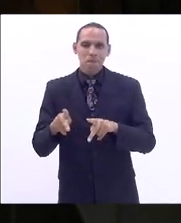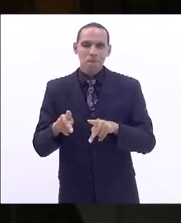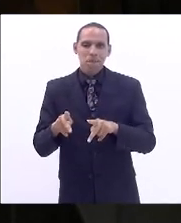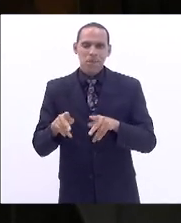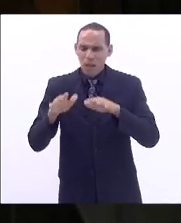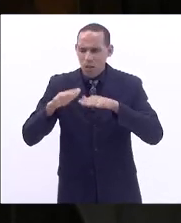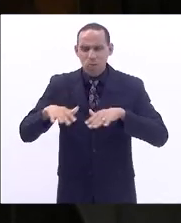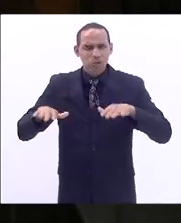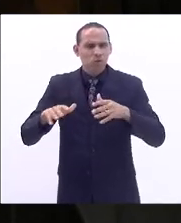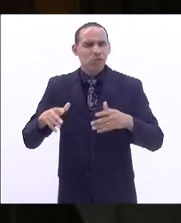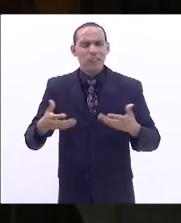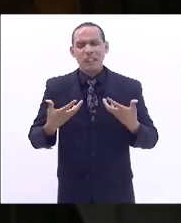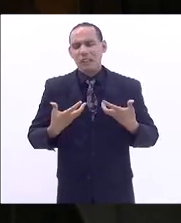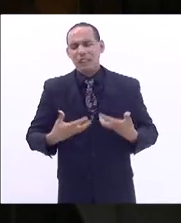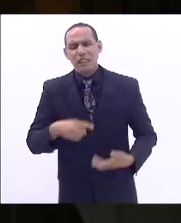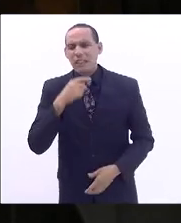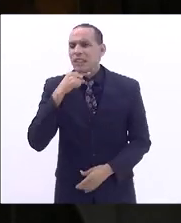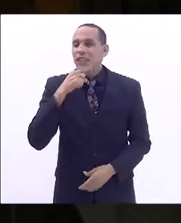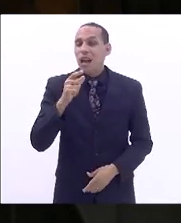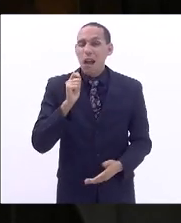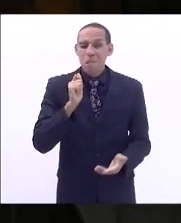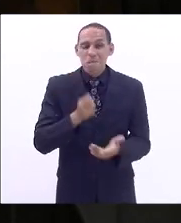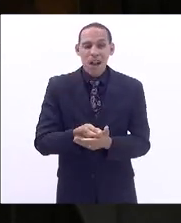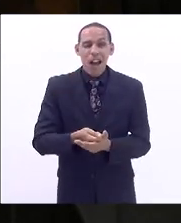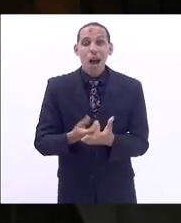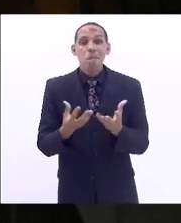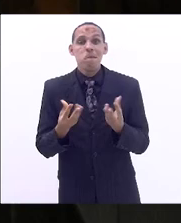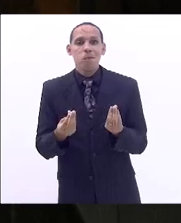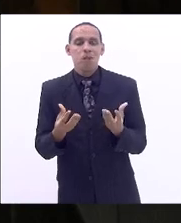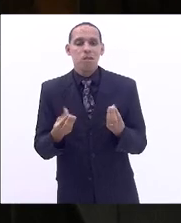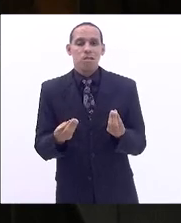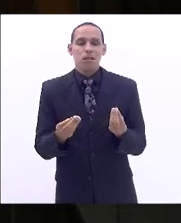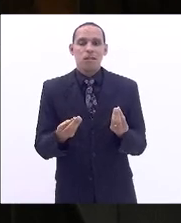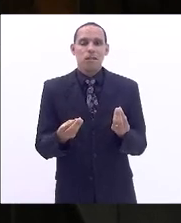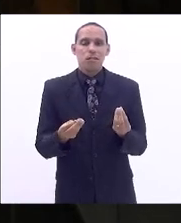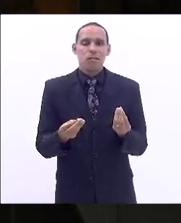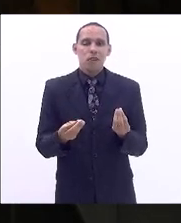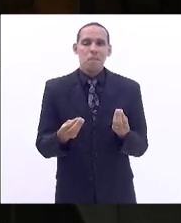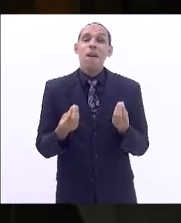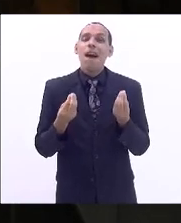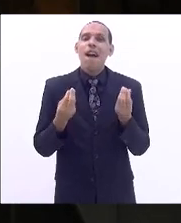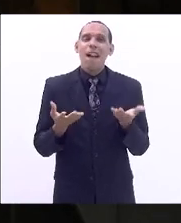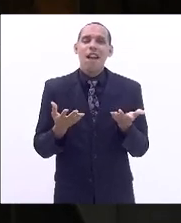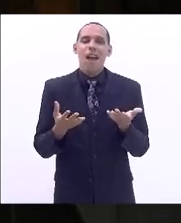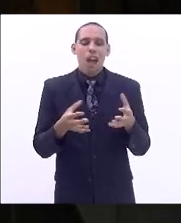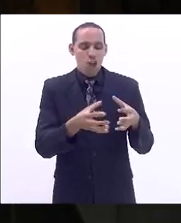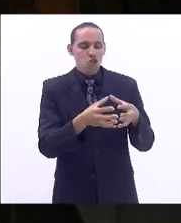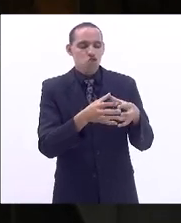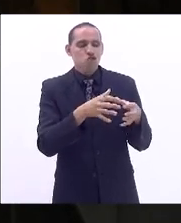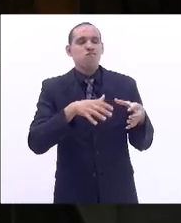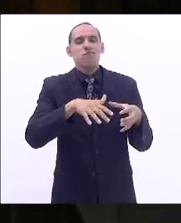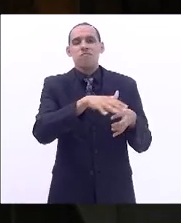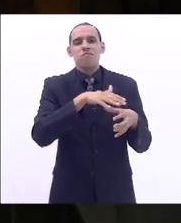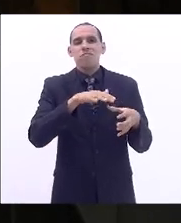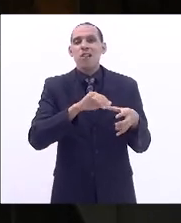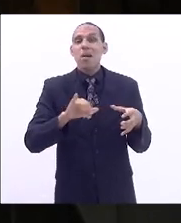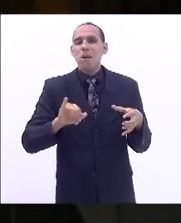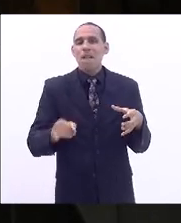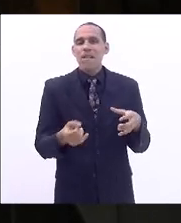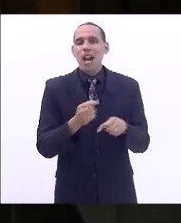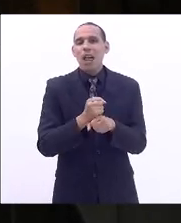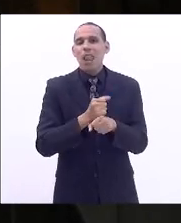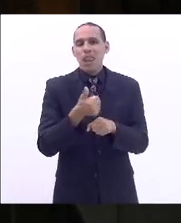a ação não aguenta mais pagar tanto para as mordomias dessa turma que durante